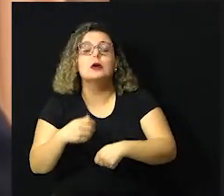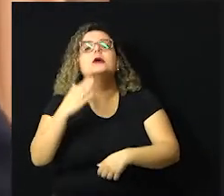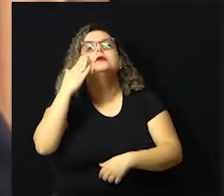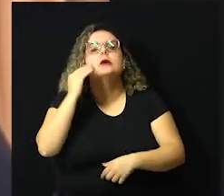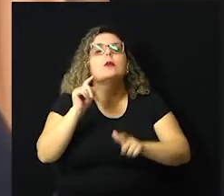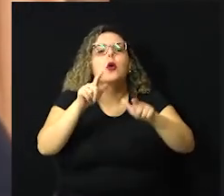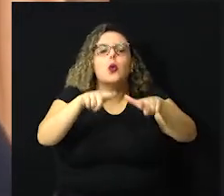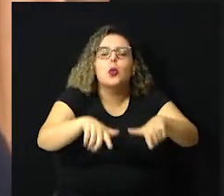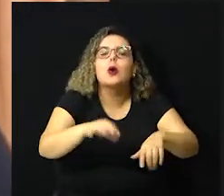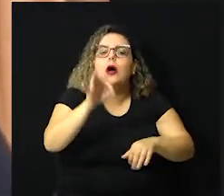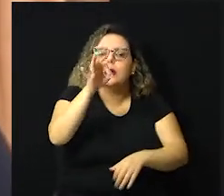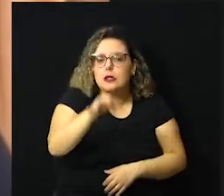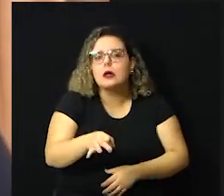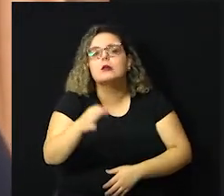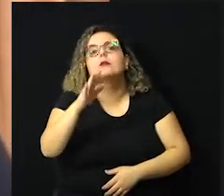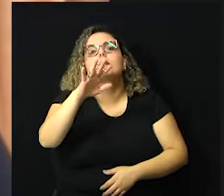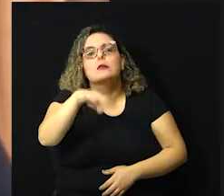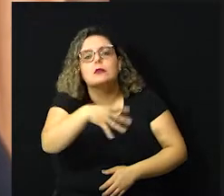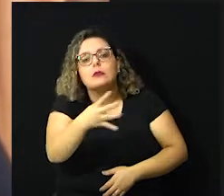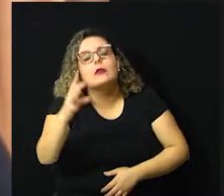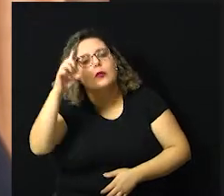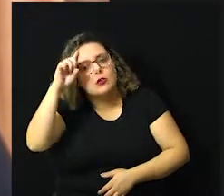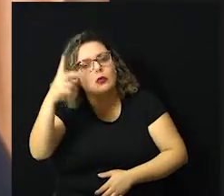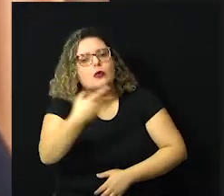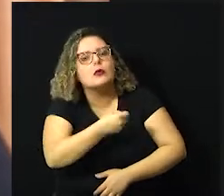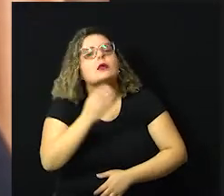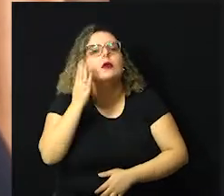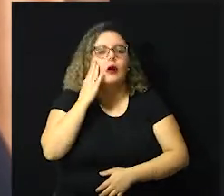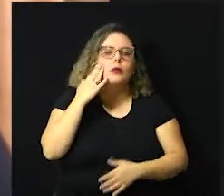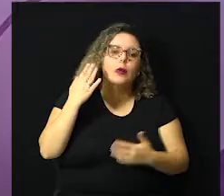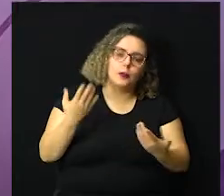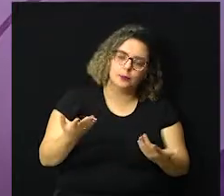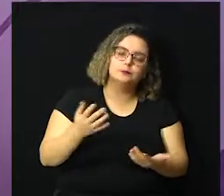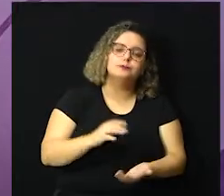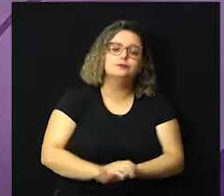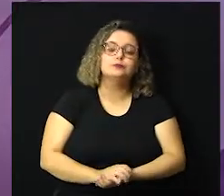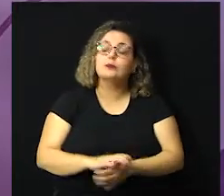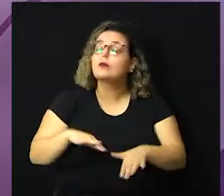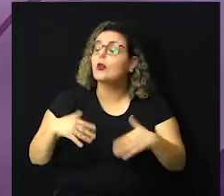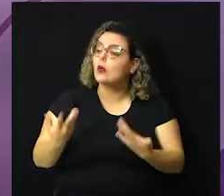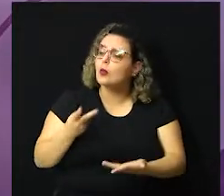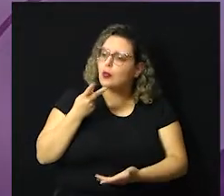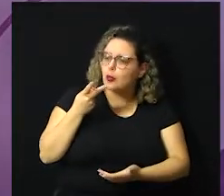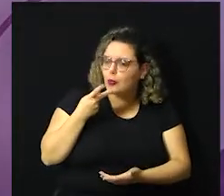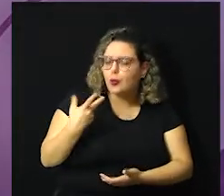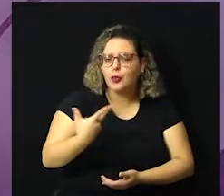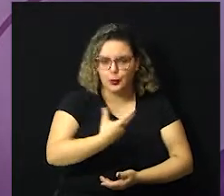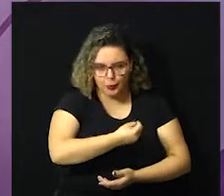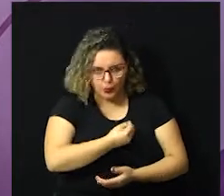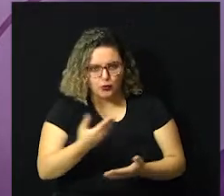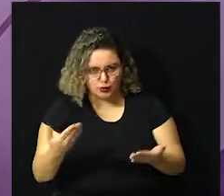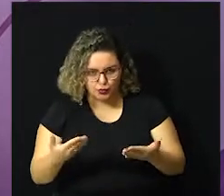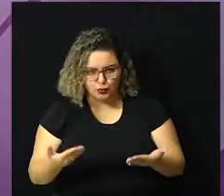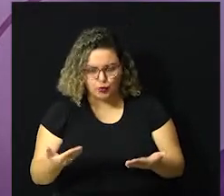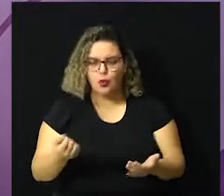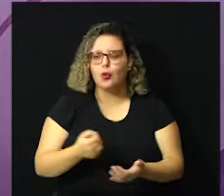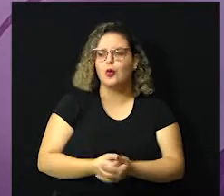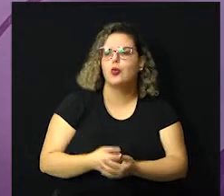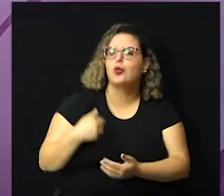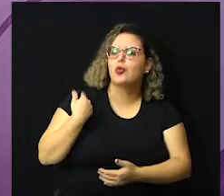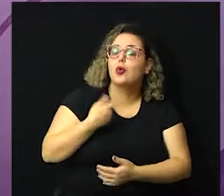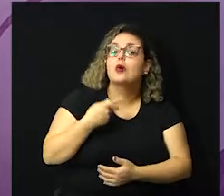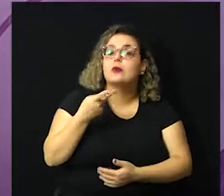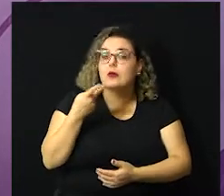a gente teria ali uma forma de saber como que nós estamos. E doutor, quando se fala em vacina, principalmente nos dias de hoje, a gente tem